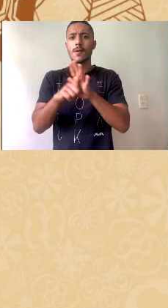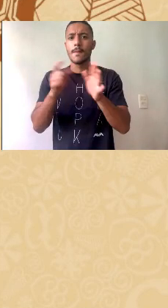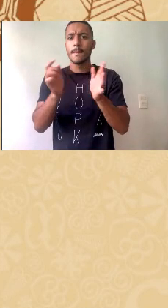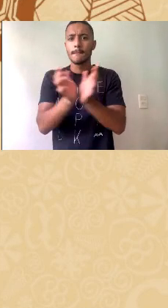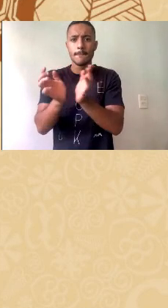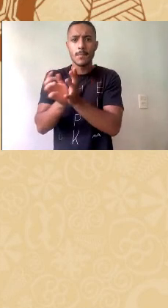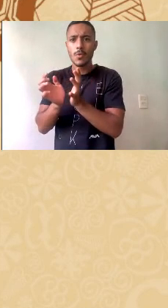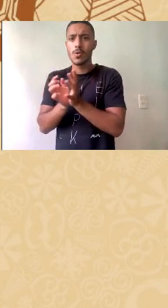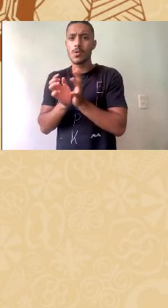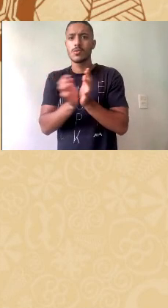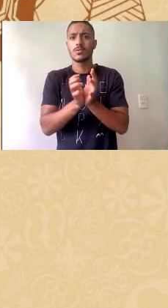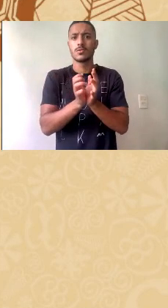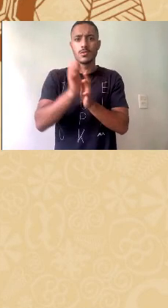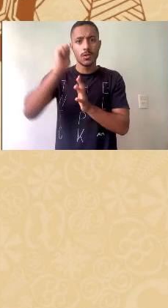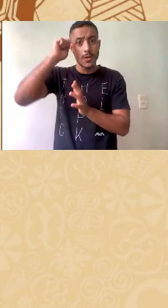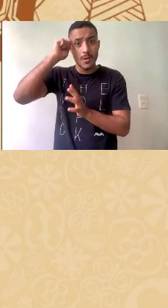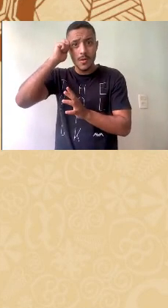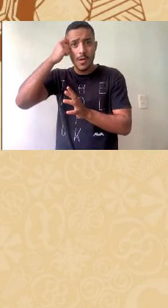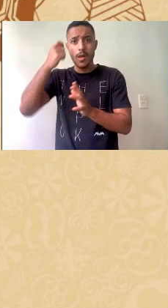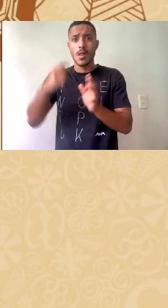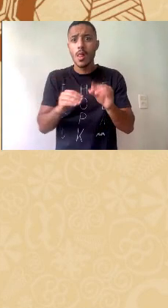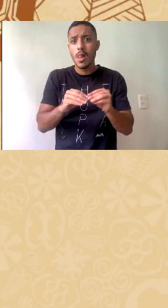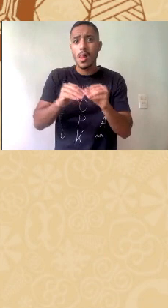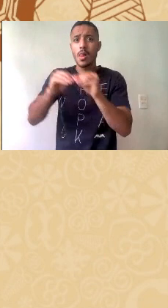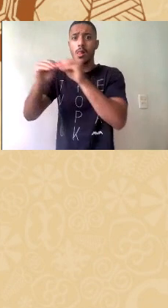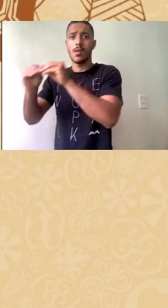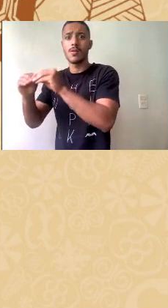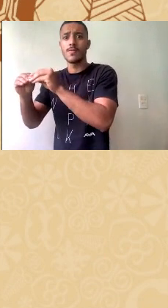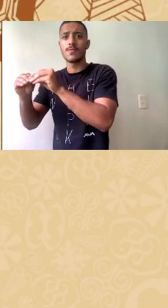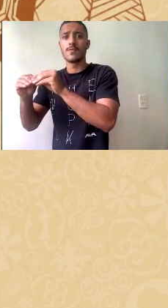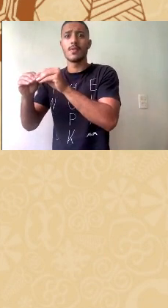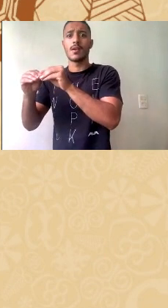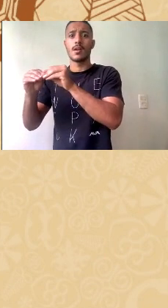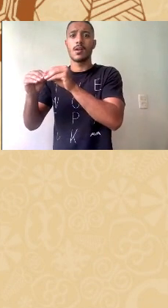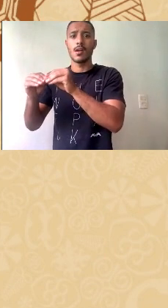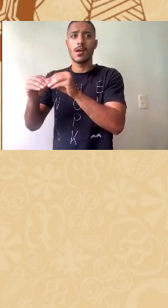colocavam no estatuto, né, era levar o nível econômico.